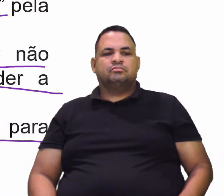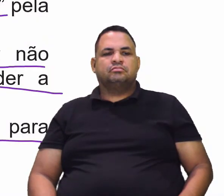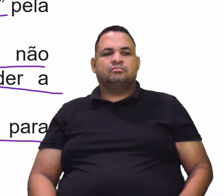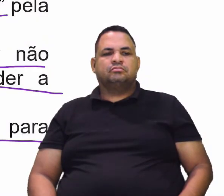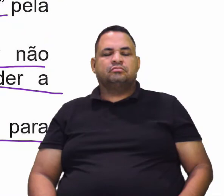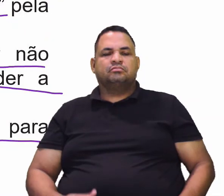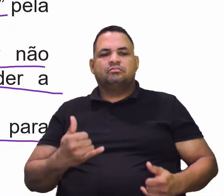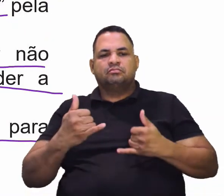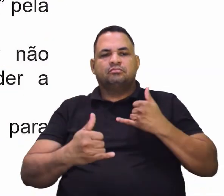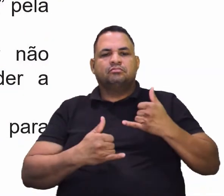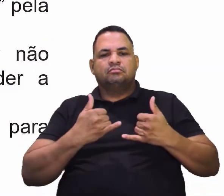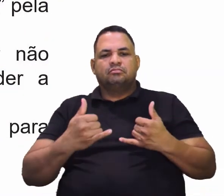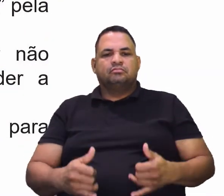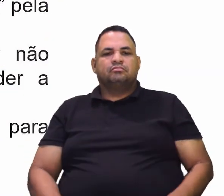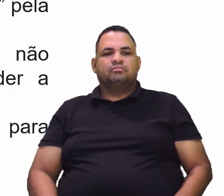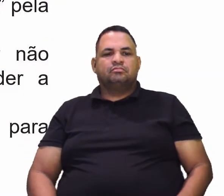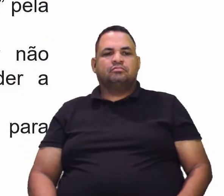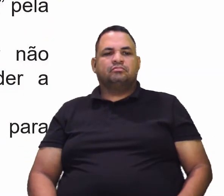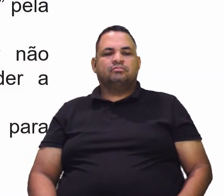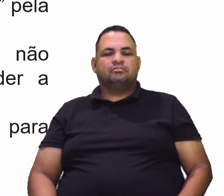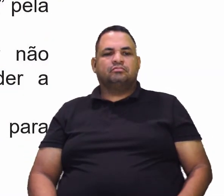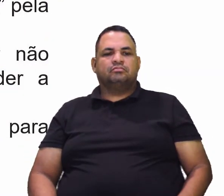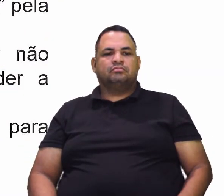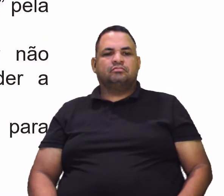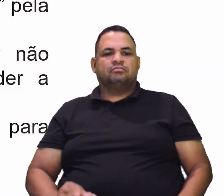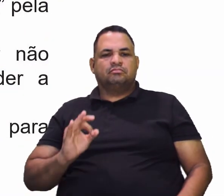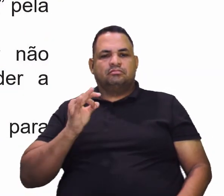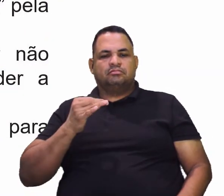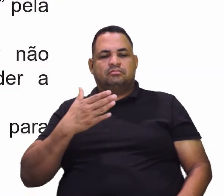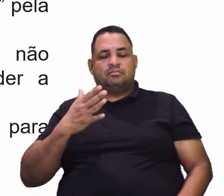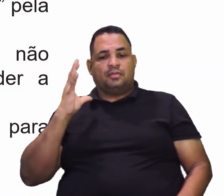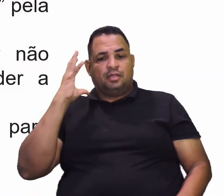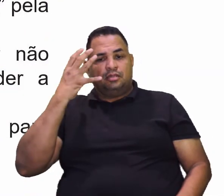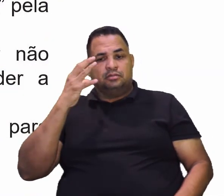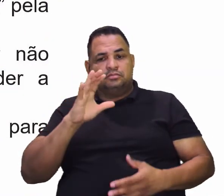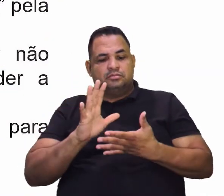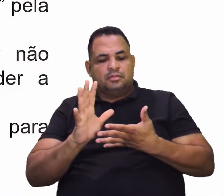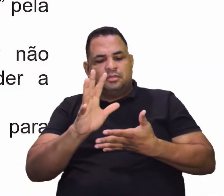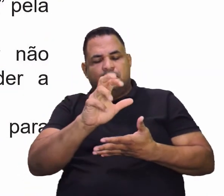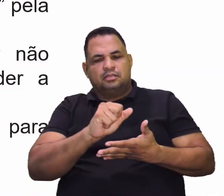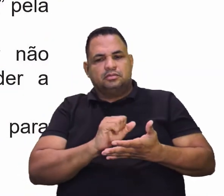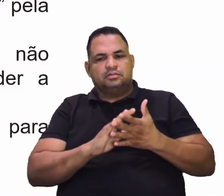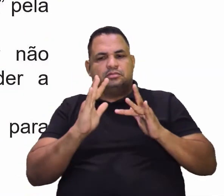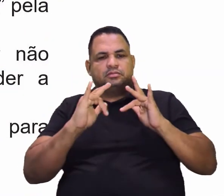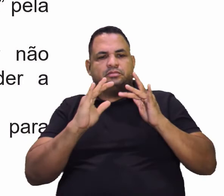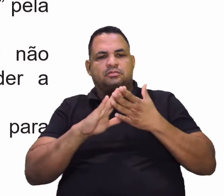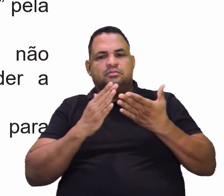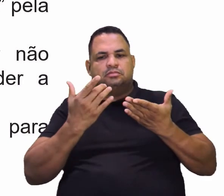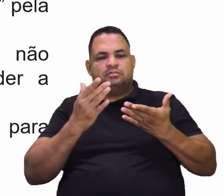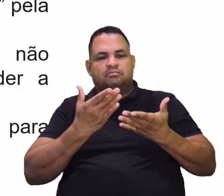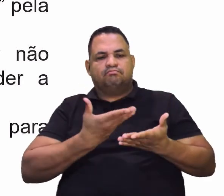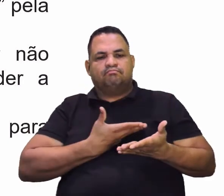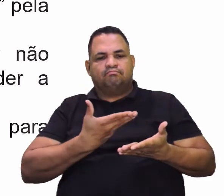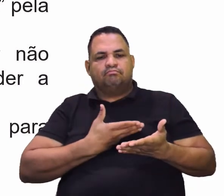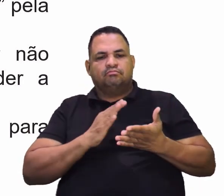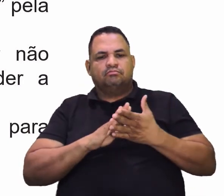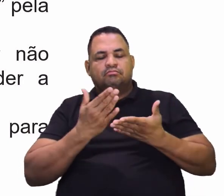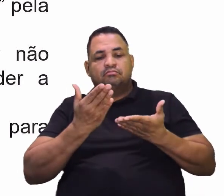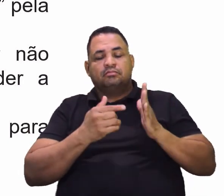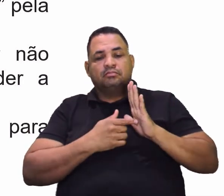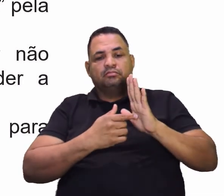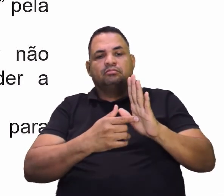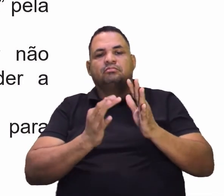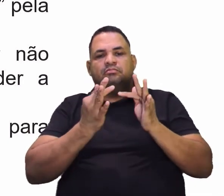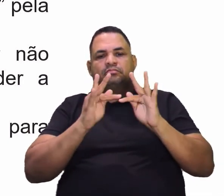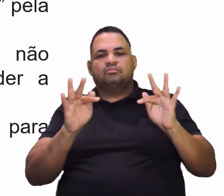teacher, brincando, teacher. A certeza do cantor em tomar a namorada do amigo fica clara na frase